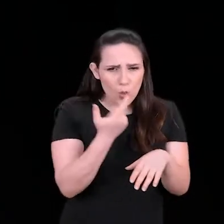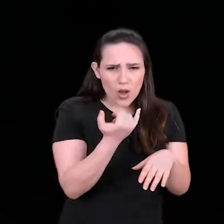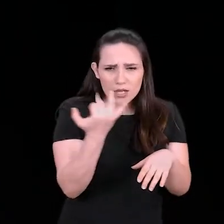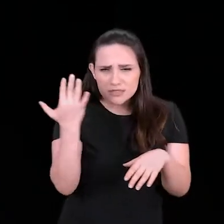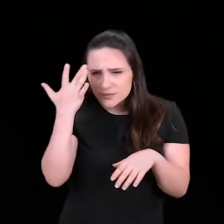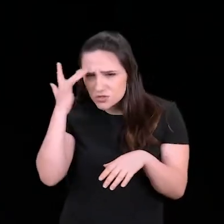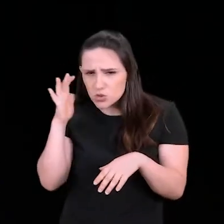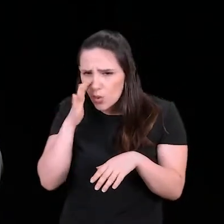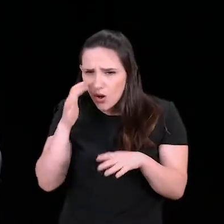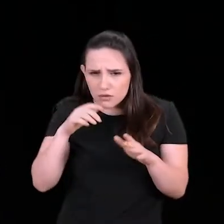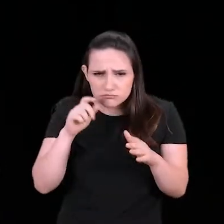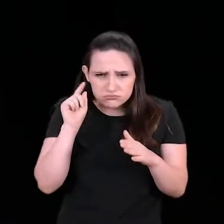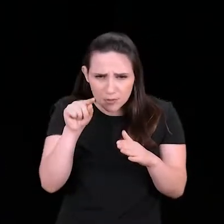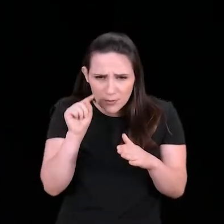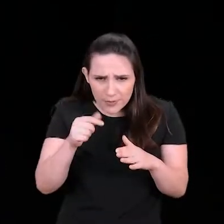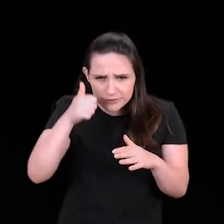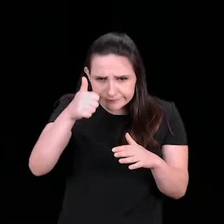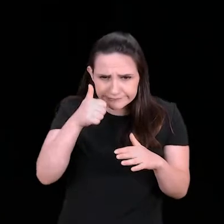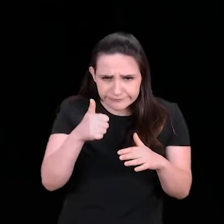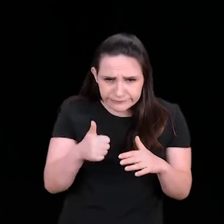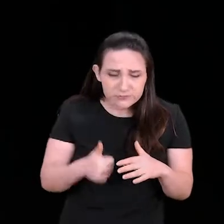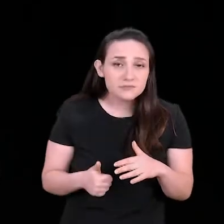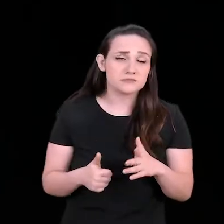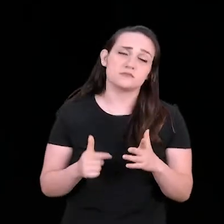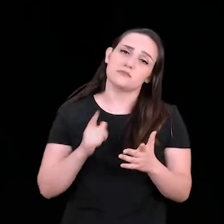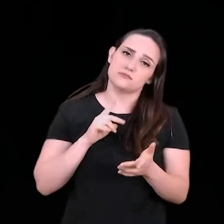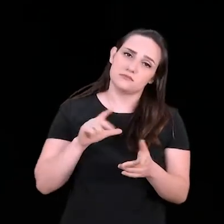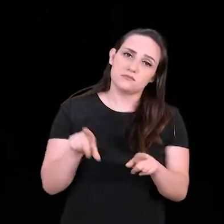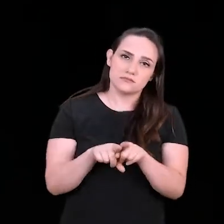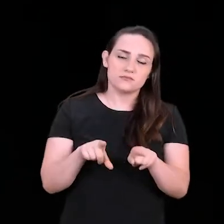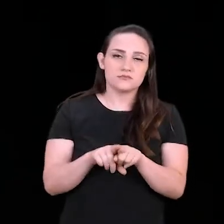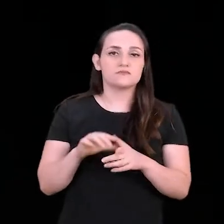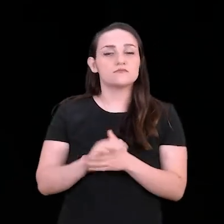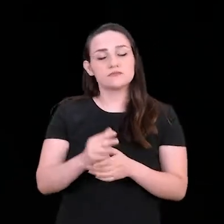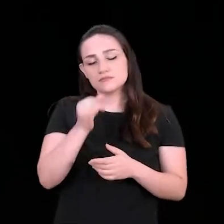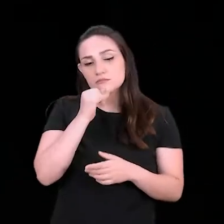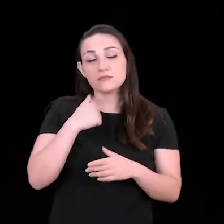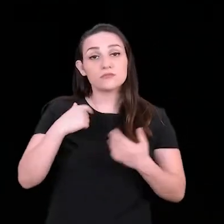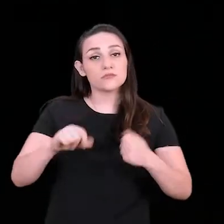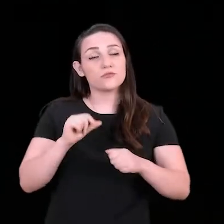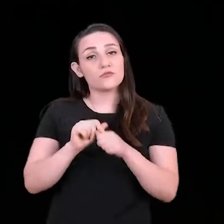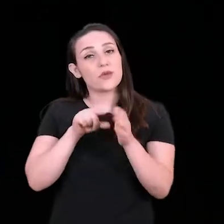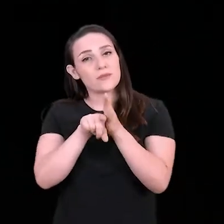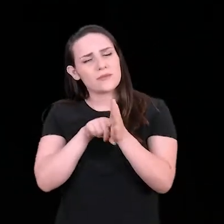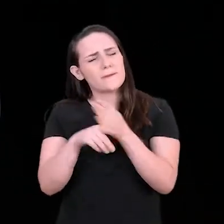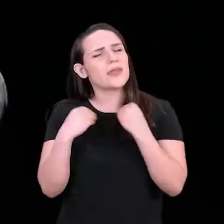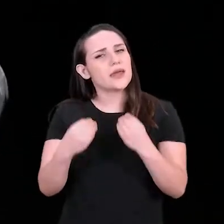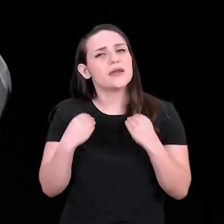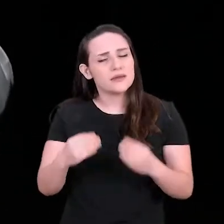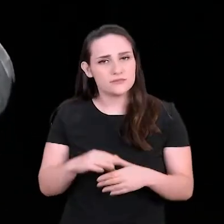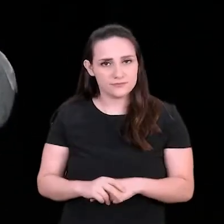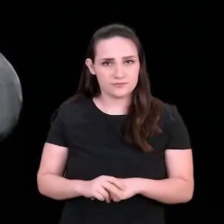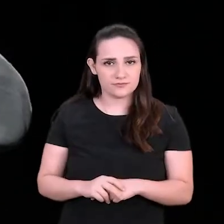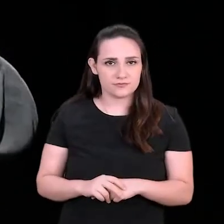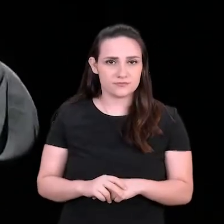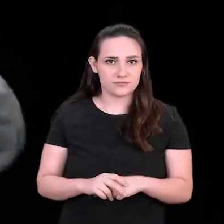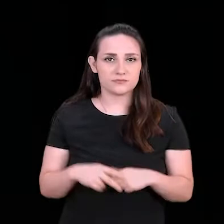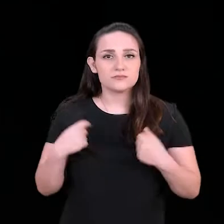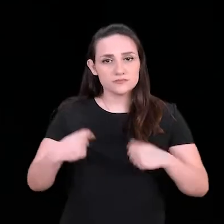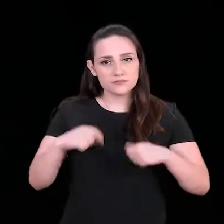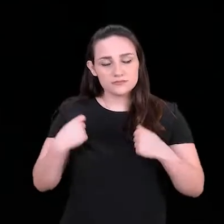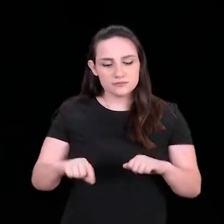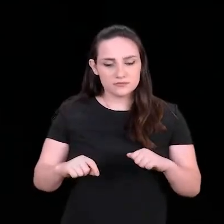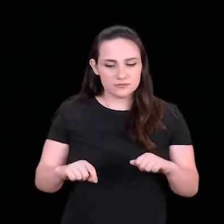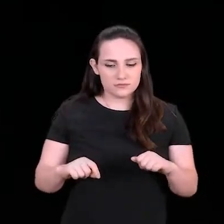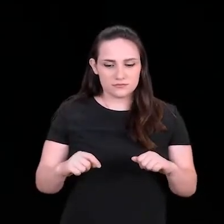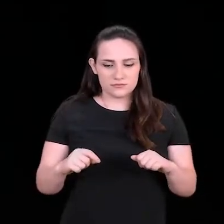conteúdos, de você selecionar os conteúdos também, porque uma das minhas necessidades de pesquisa é que isso fosse também numa semana em